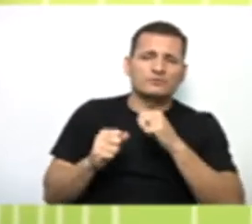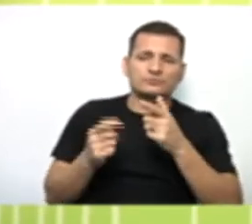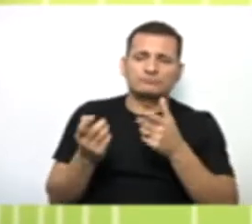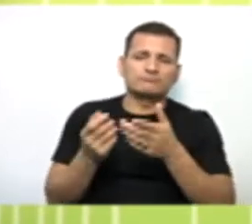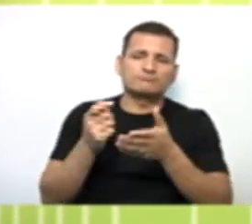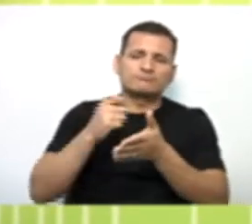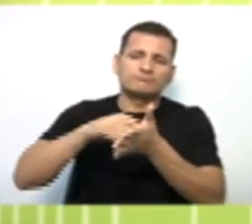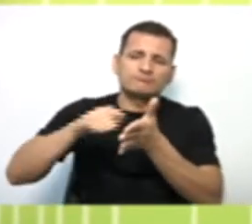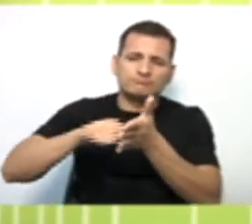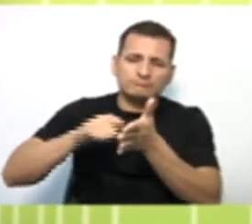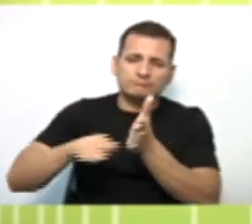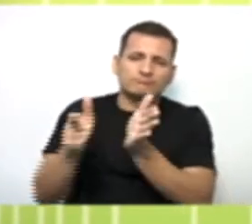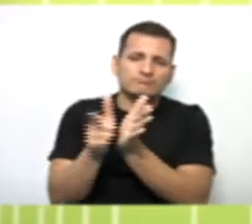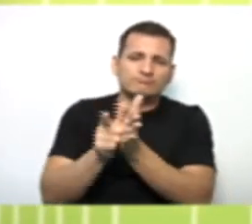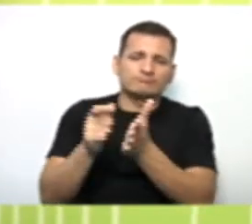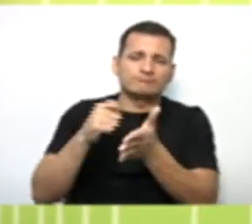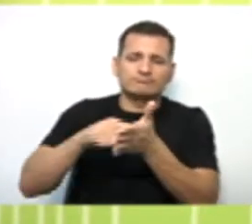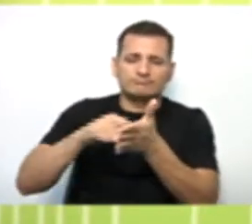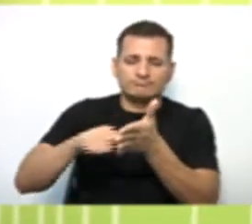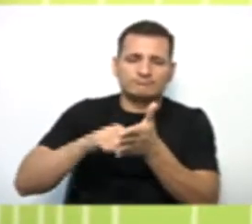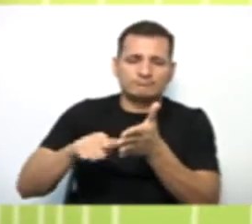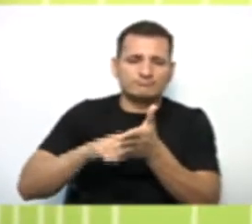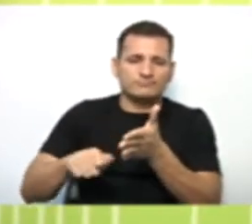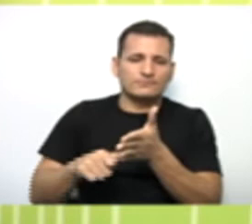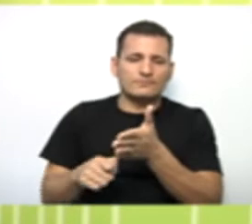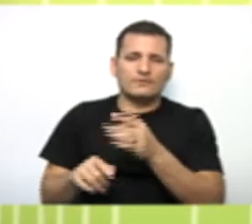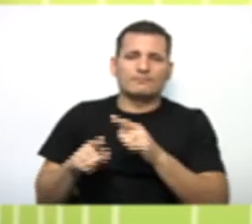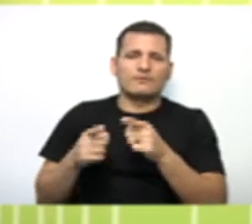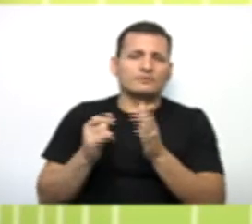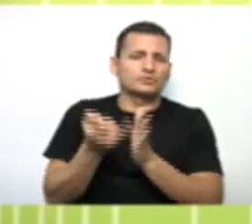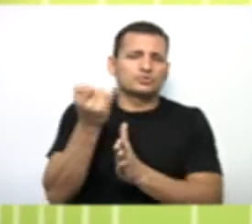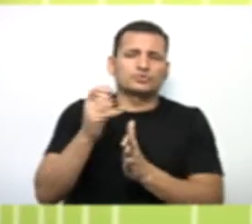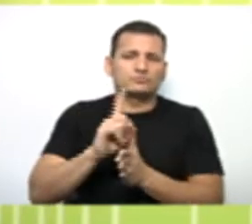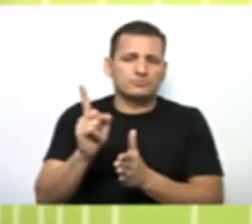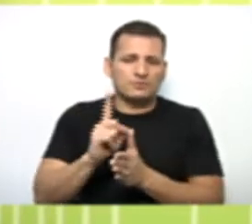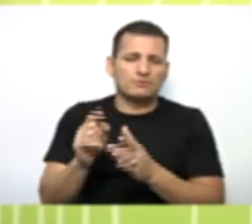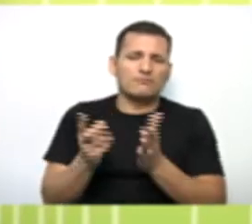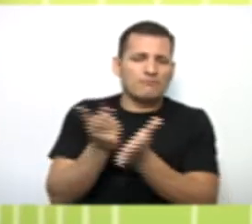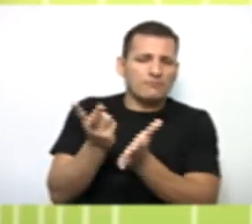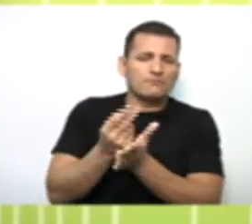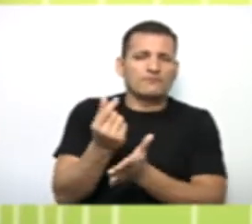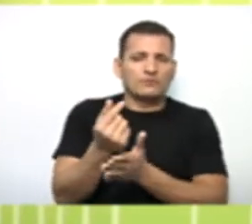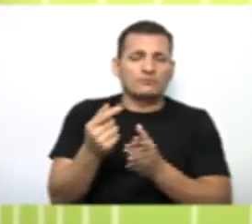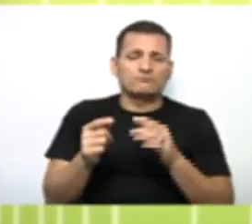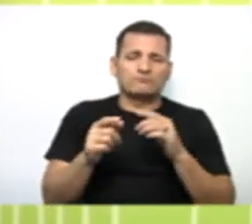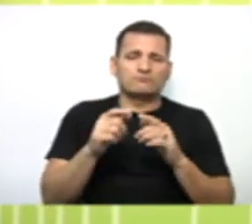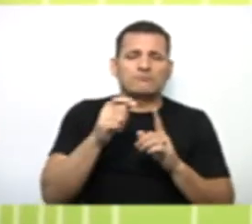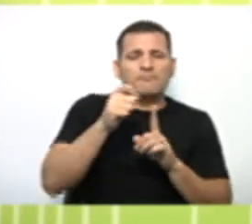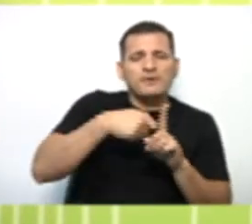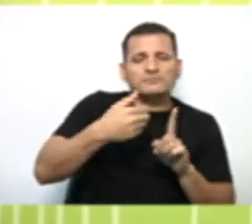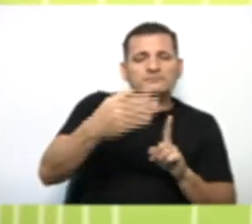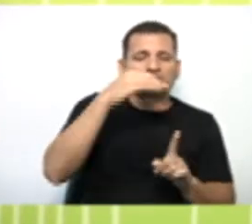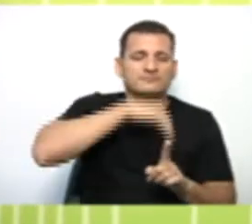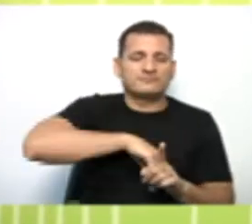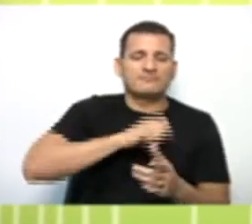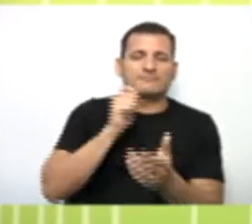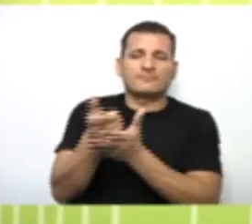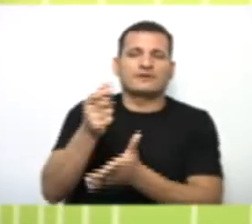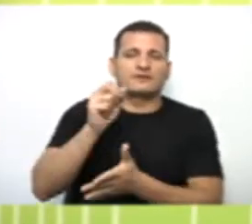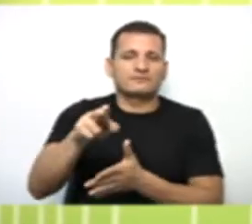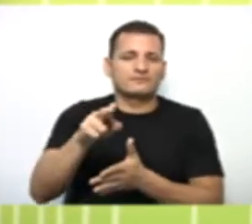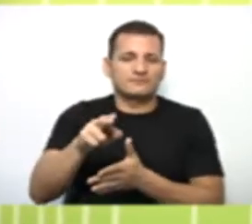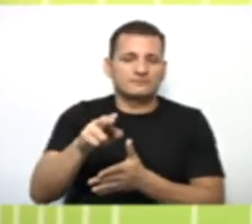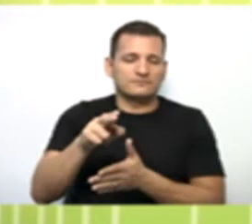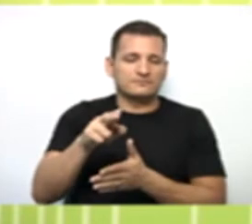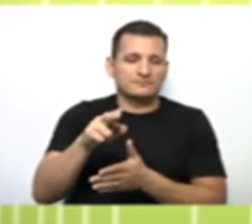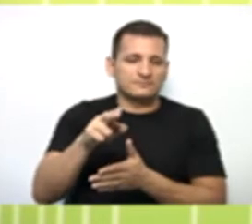colocar aí no papelzinho, né, no livrinho, tá? Mas não cobra juro não, deixa o mesmo preço, final do mês eu pago, primeira coisa que eu fizer quando